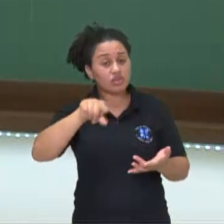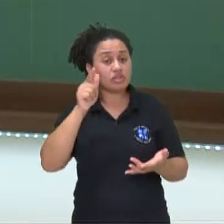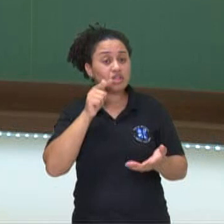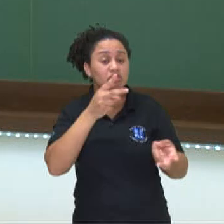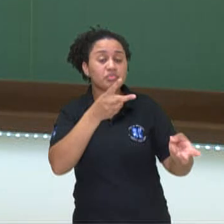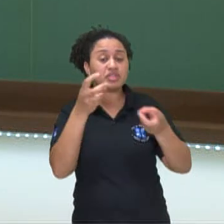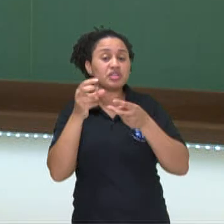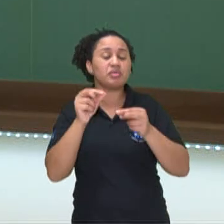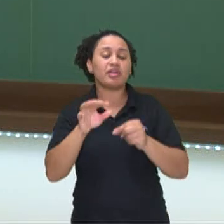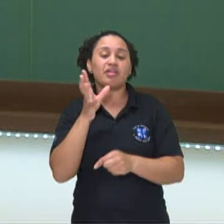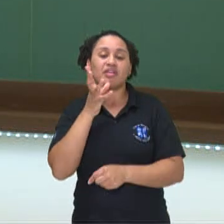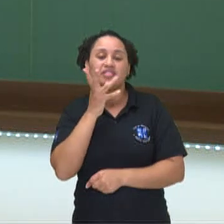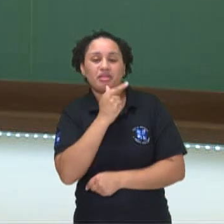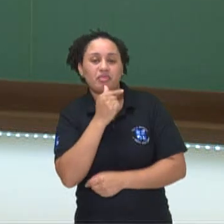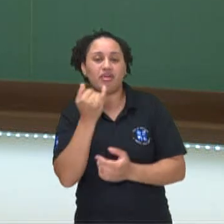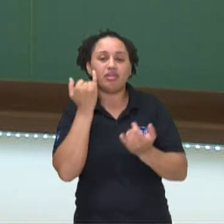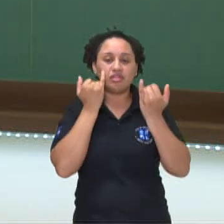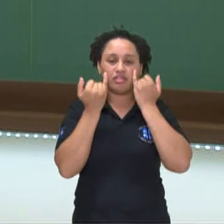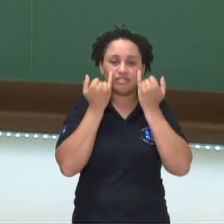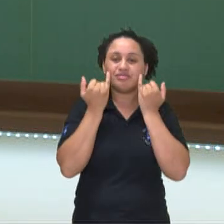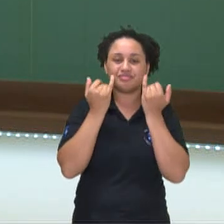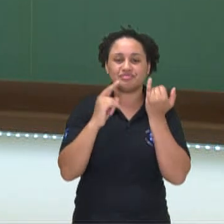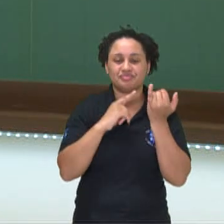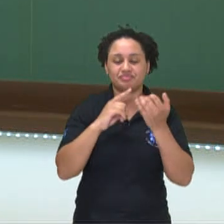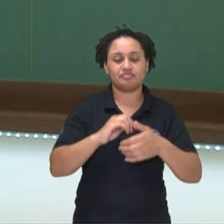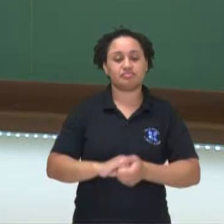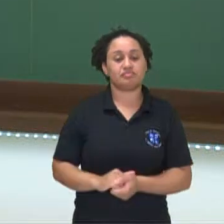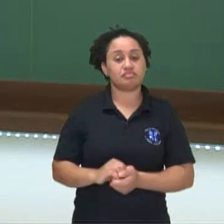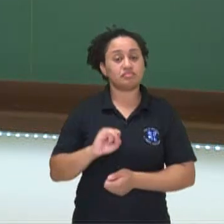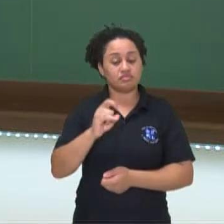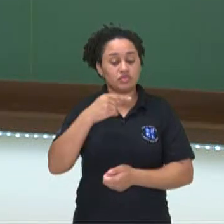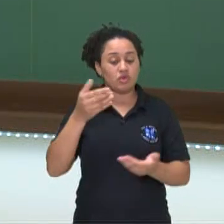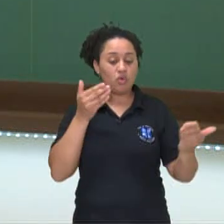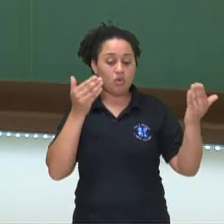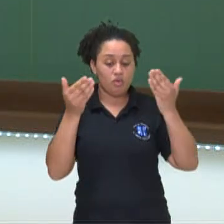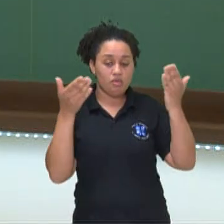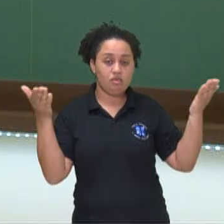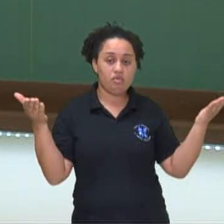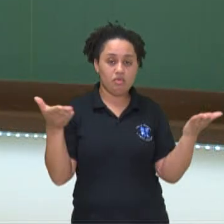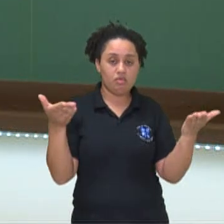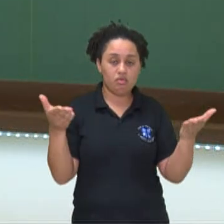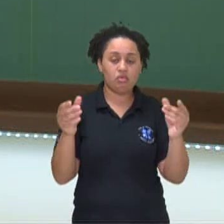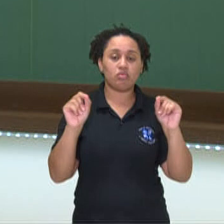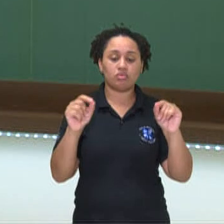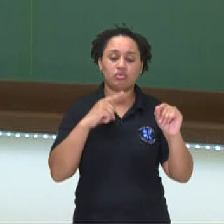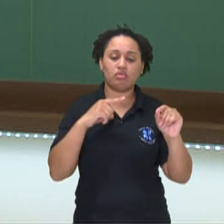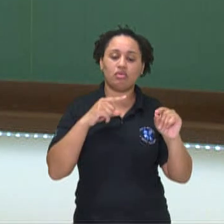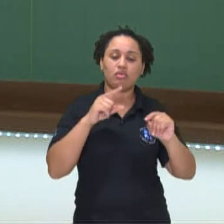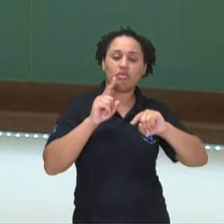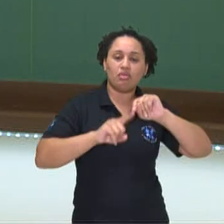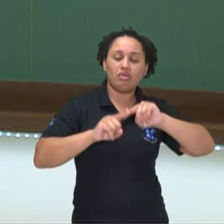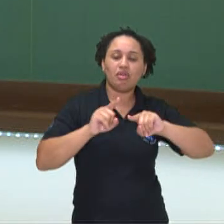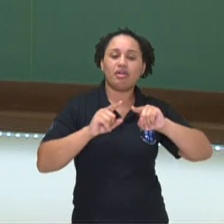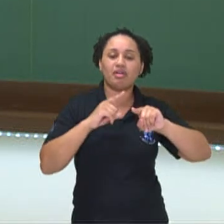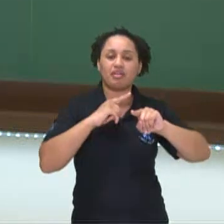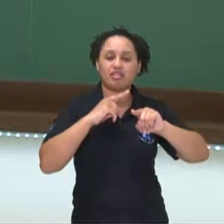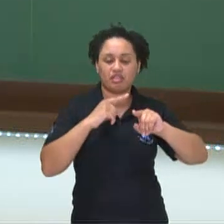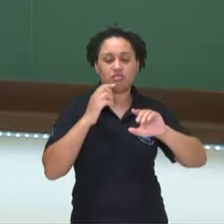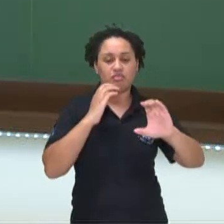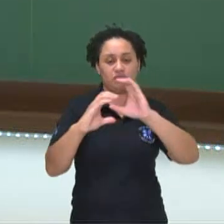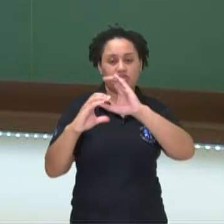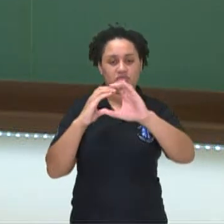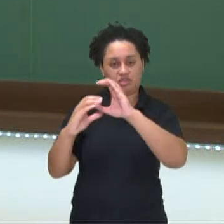demora da circulação de informações. E se a gente fizer um comparativo com os dias de hoje, por meio das ferramentas de